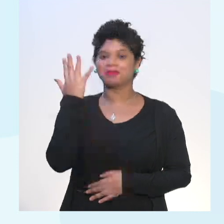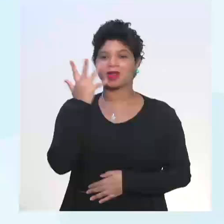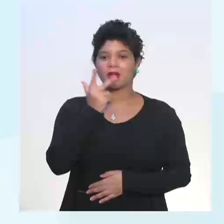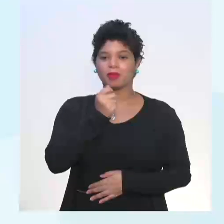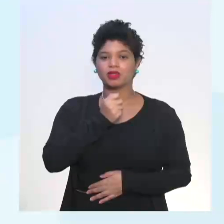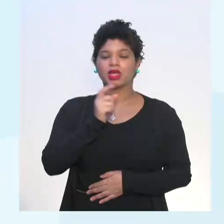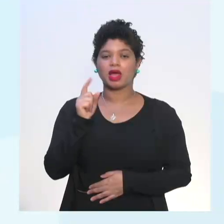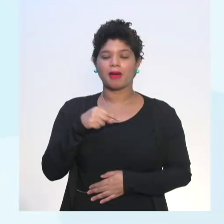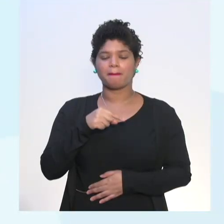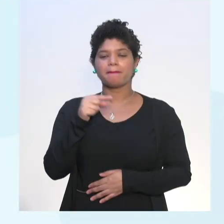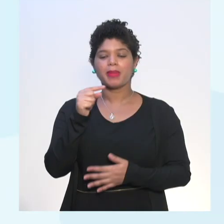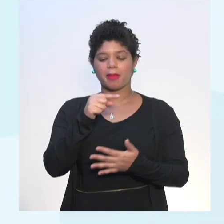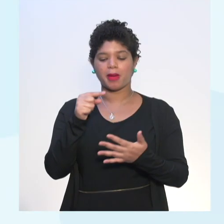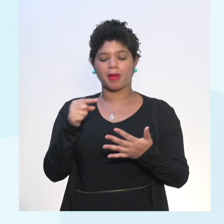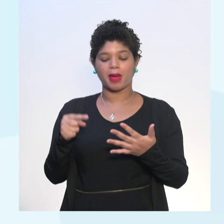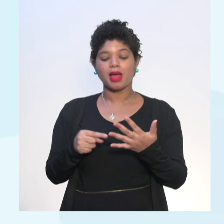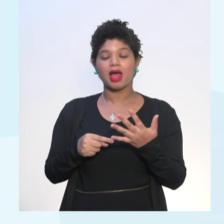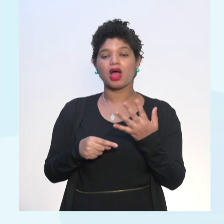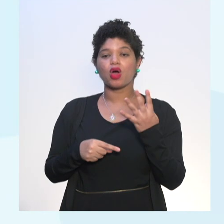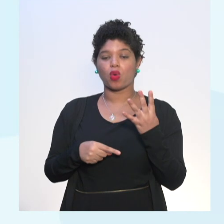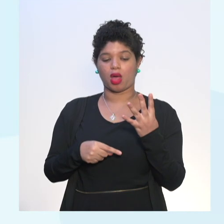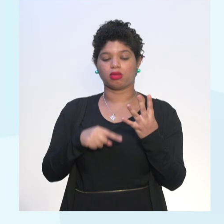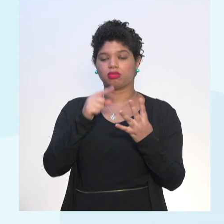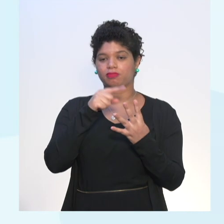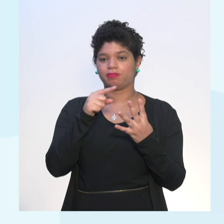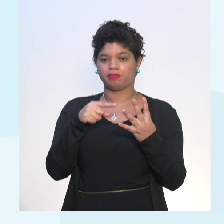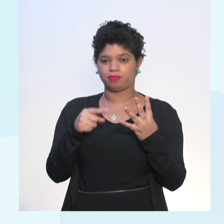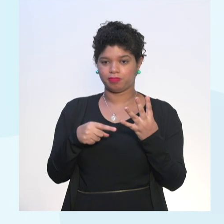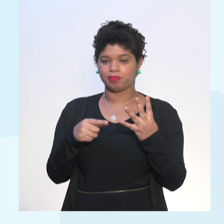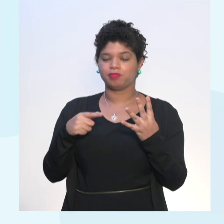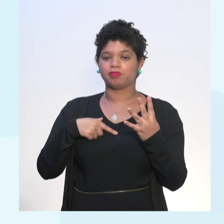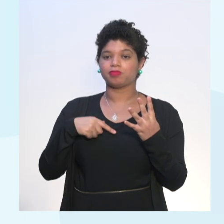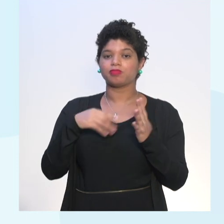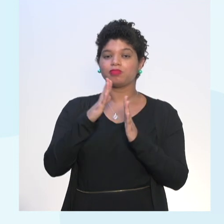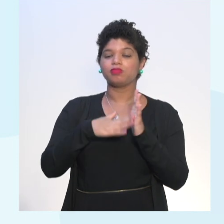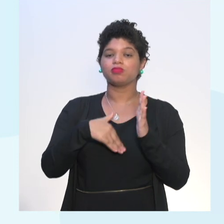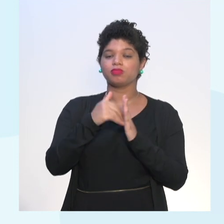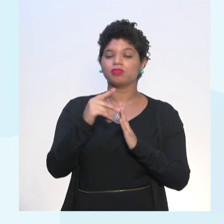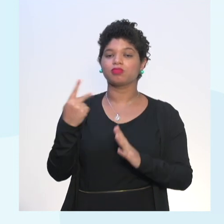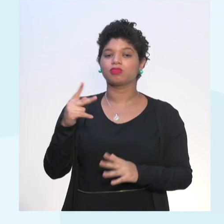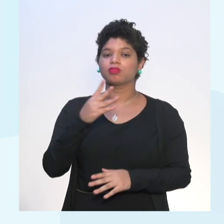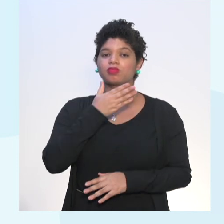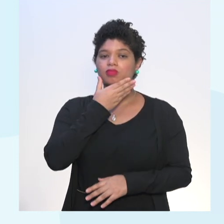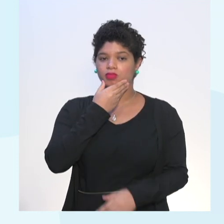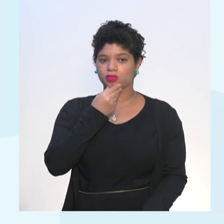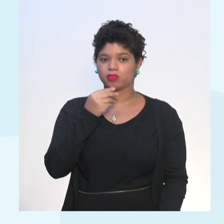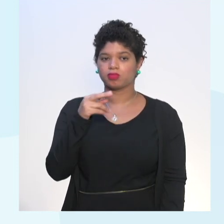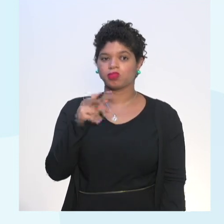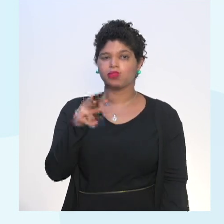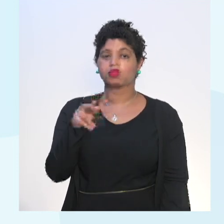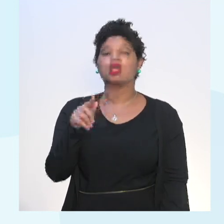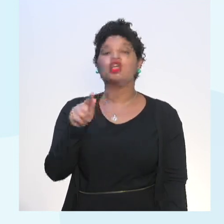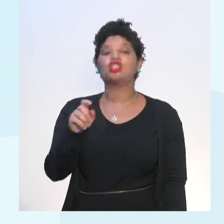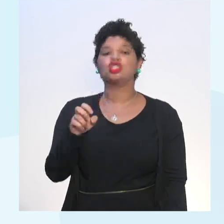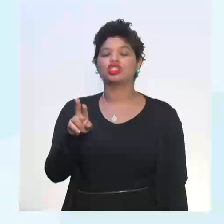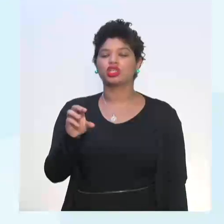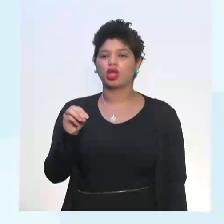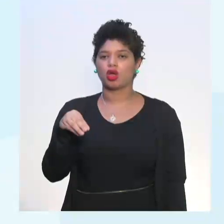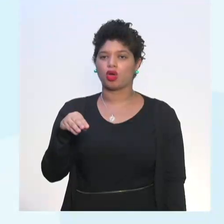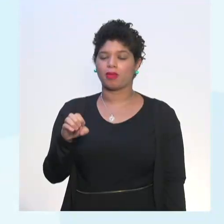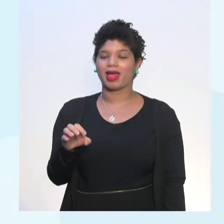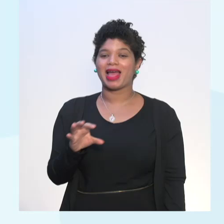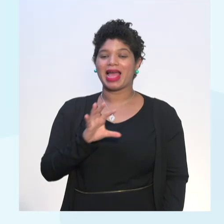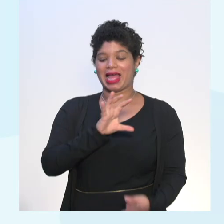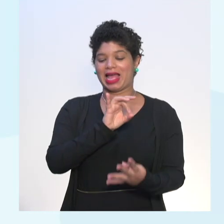uma série de 4 pinturas, então de 4 obras, né, que esse pintor fez. E cada uma